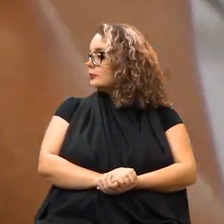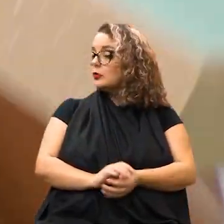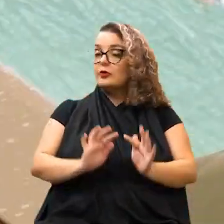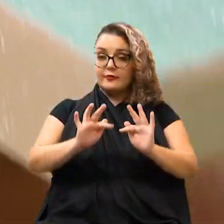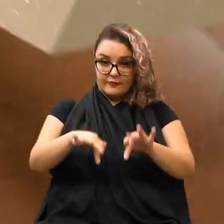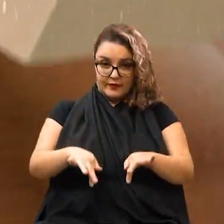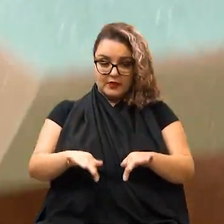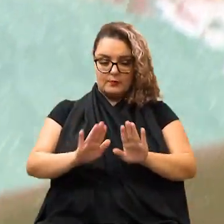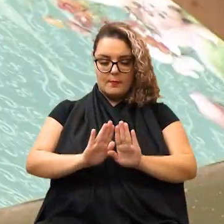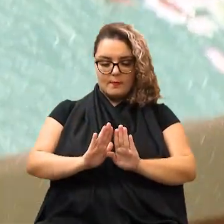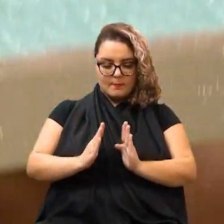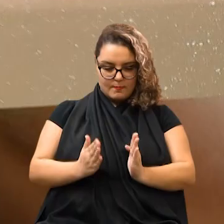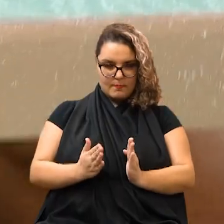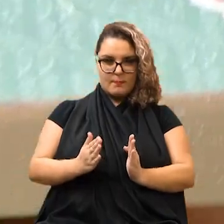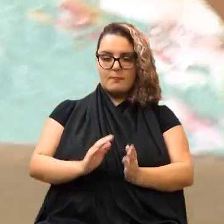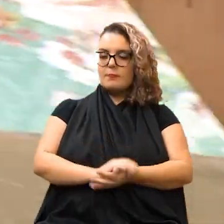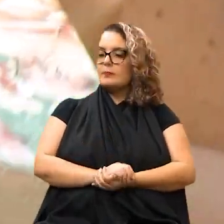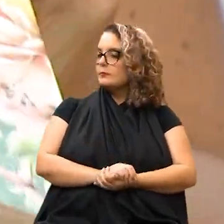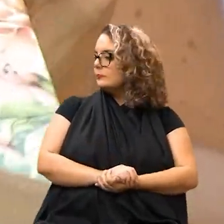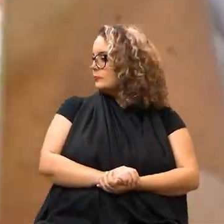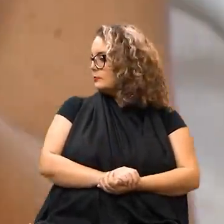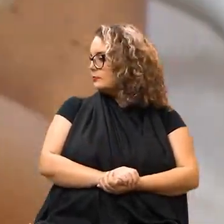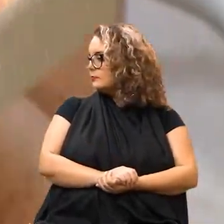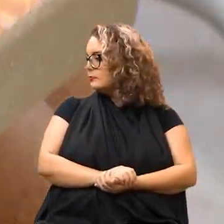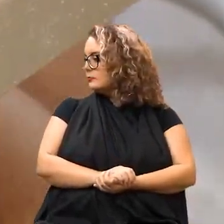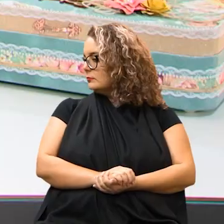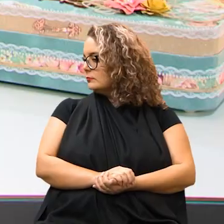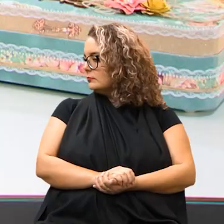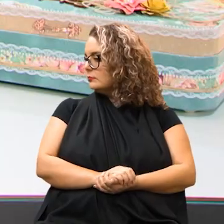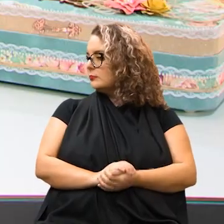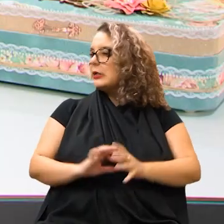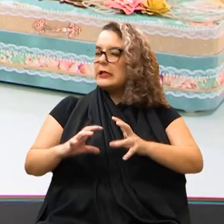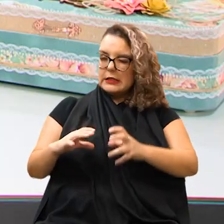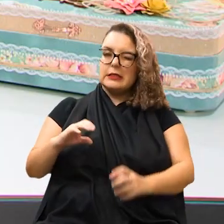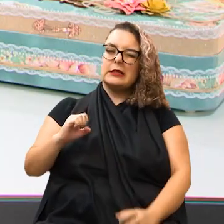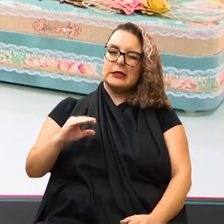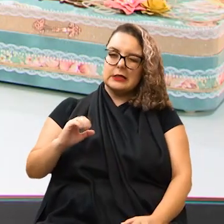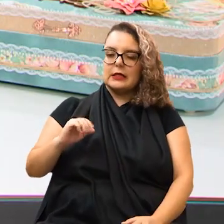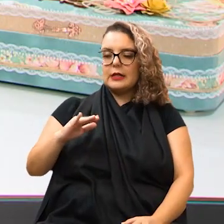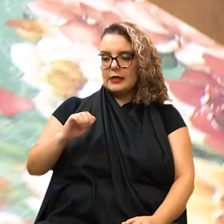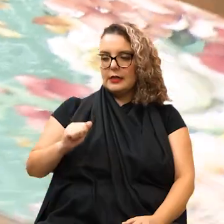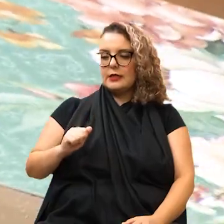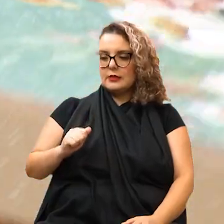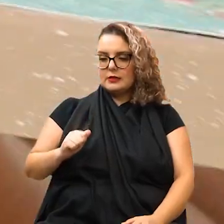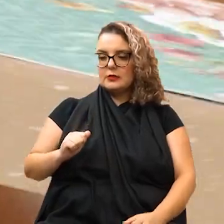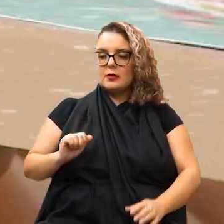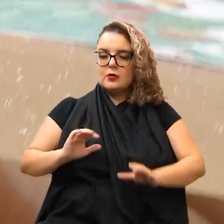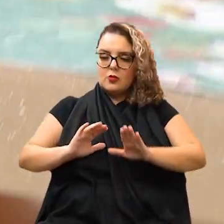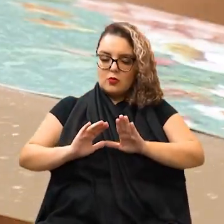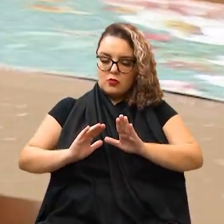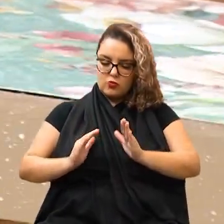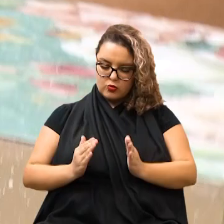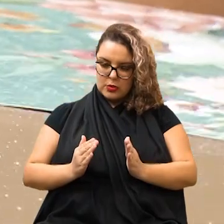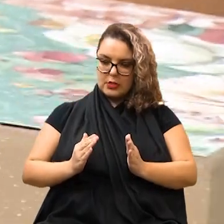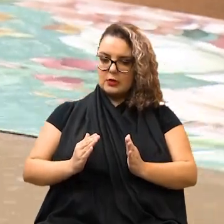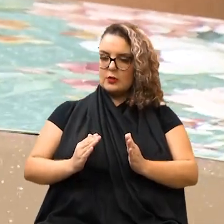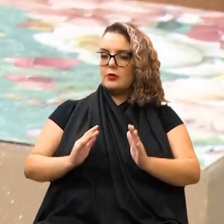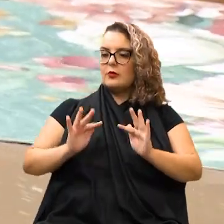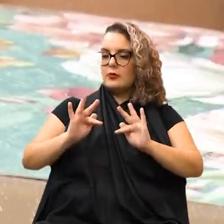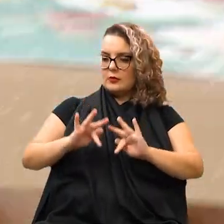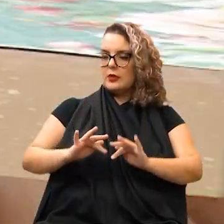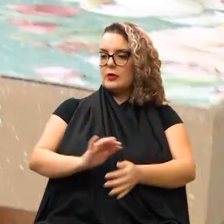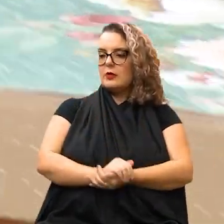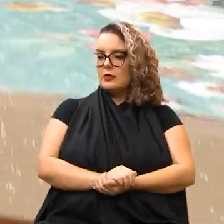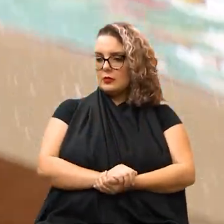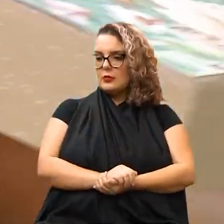finalzinho do papel, porque aí a gente dá uma ajeitadinha no papel meio que... Encaixa. A gente achata, na verdade, o